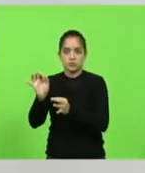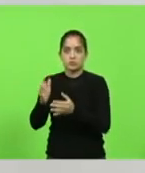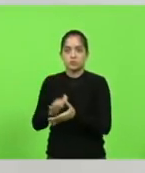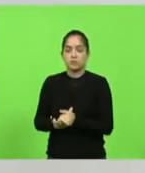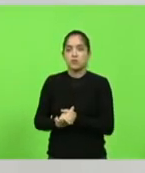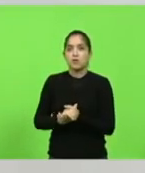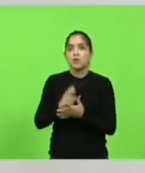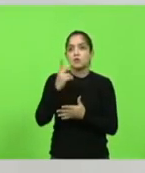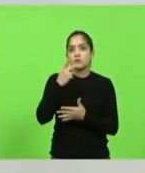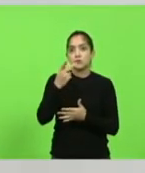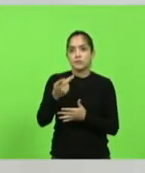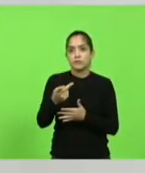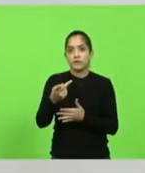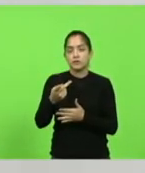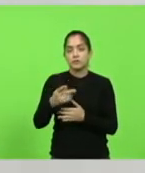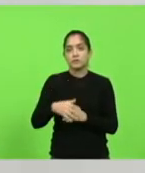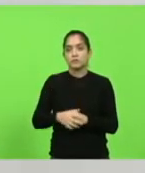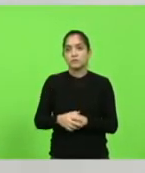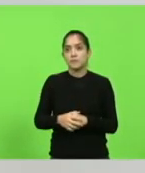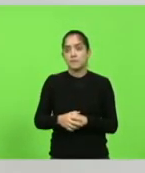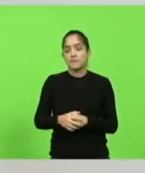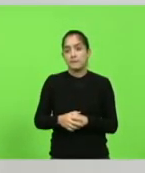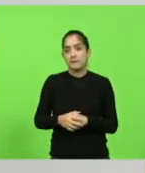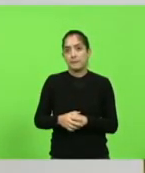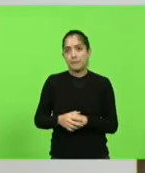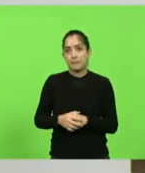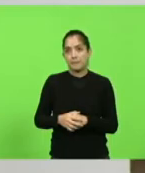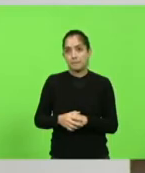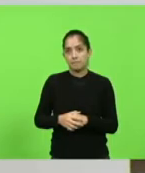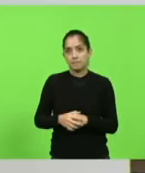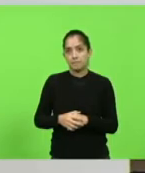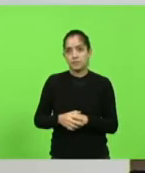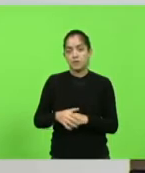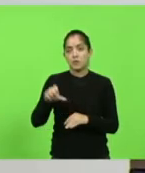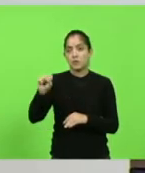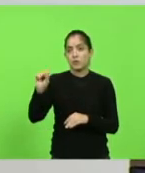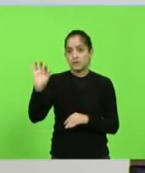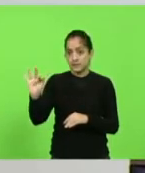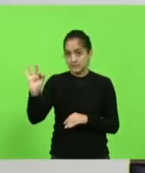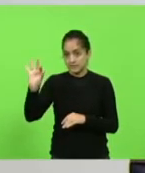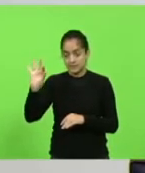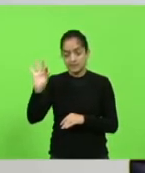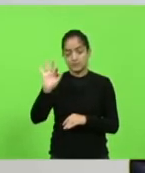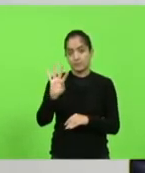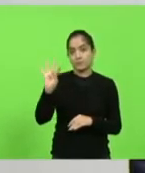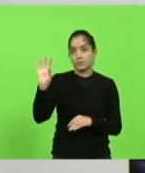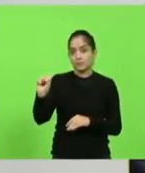digo que o Supremo Tribunal Federal hoje ele está